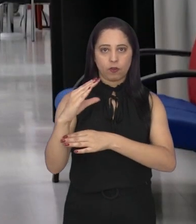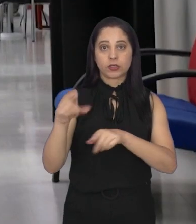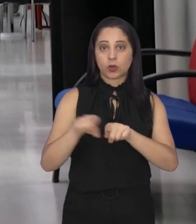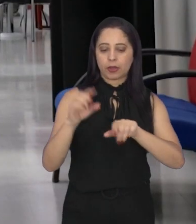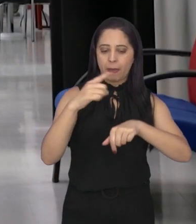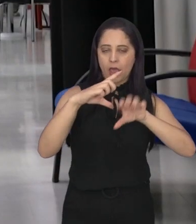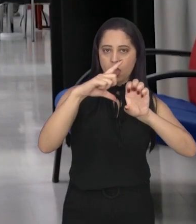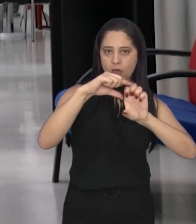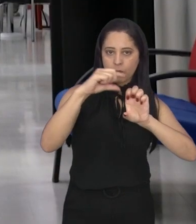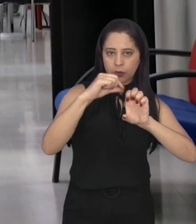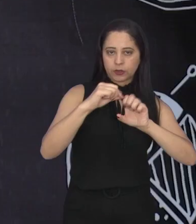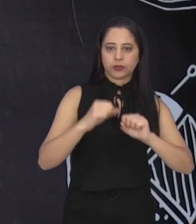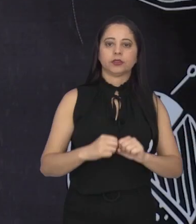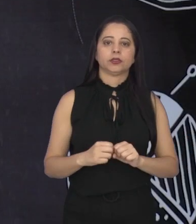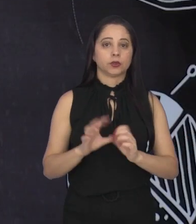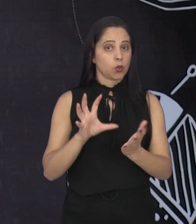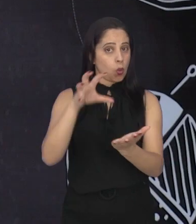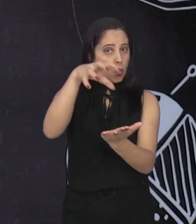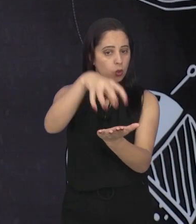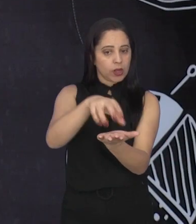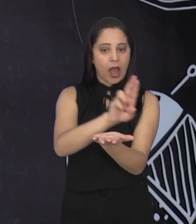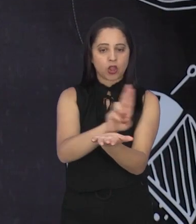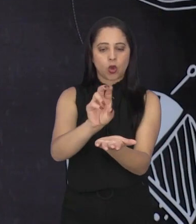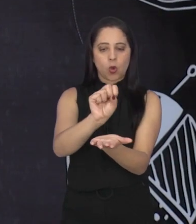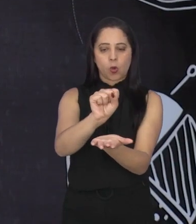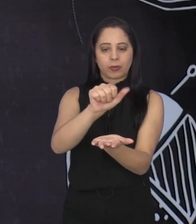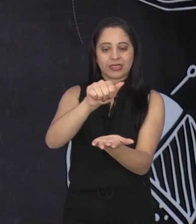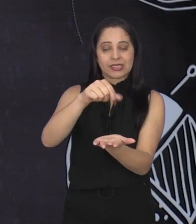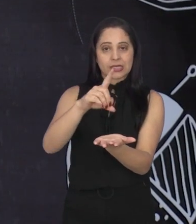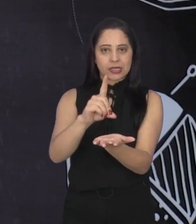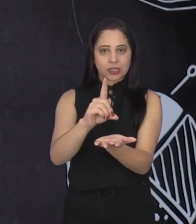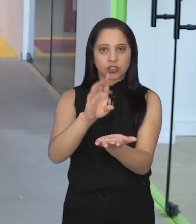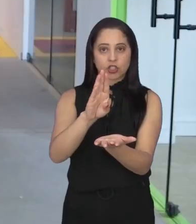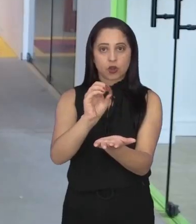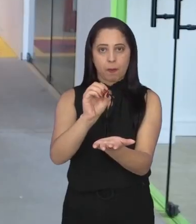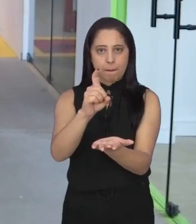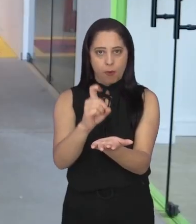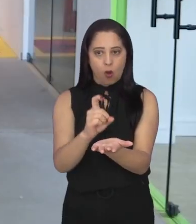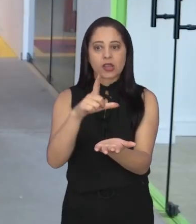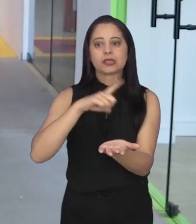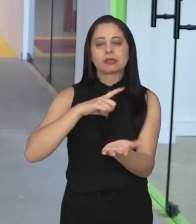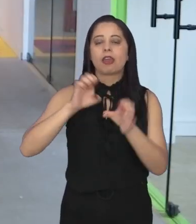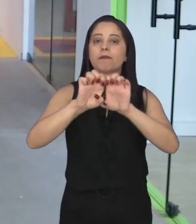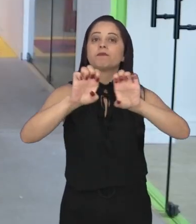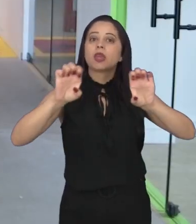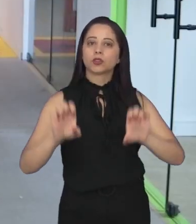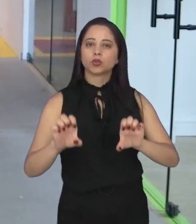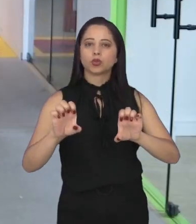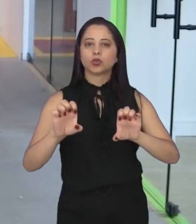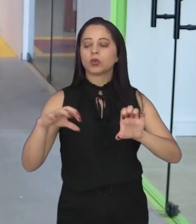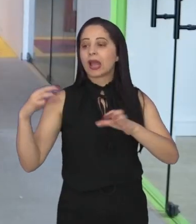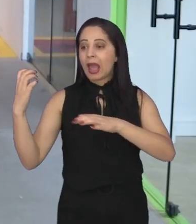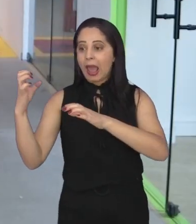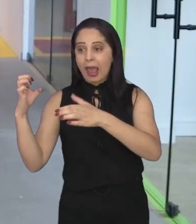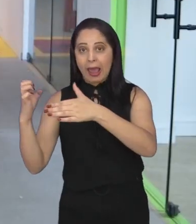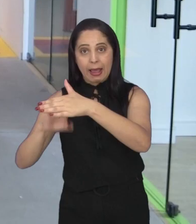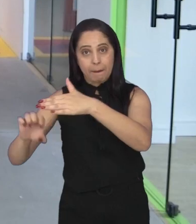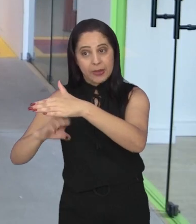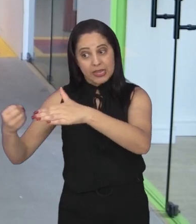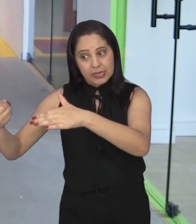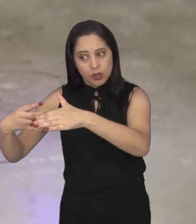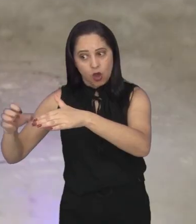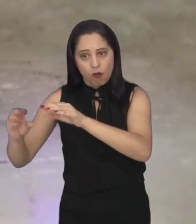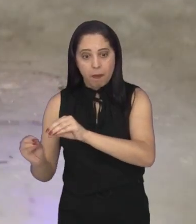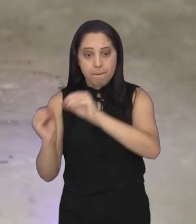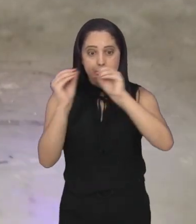e empreendedorismo. O espaço, conhecido como Sandbox, vai oferecer infraestrutura para que empresas e